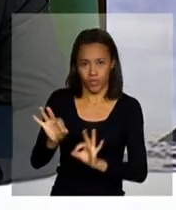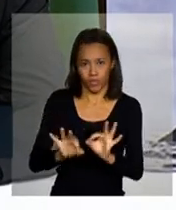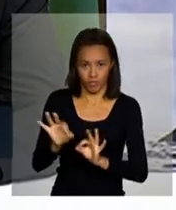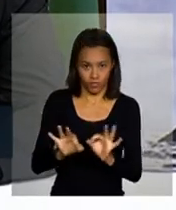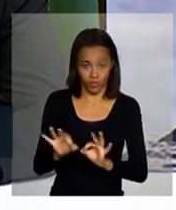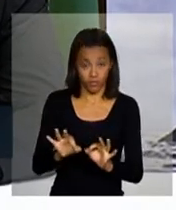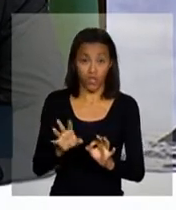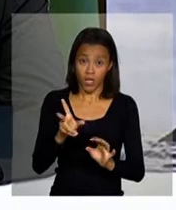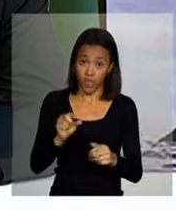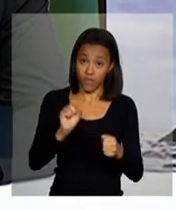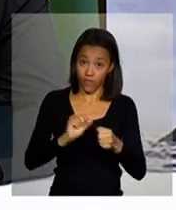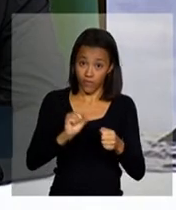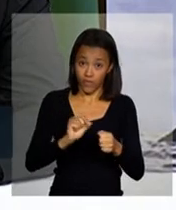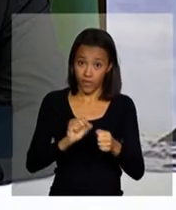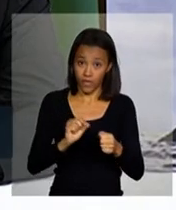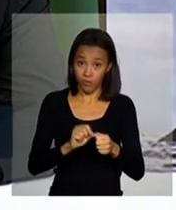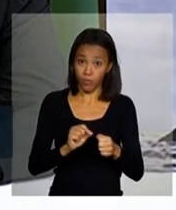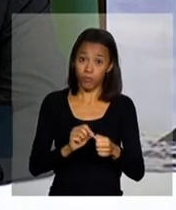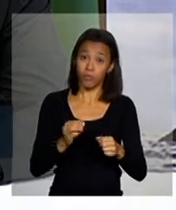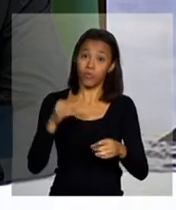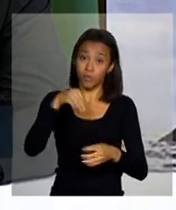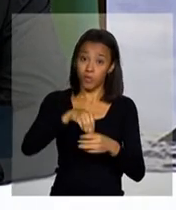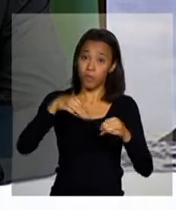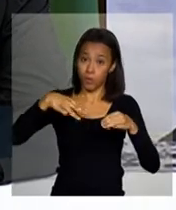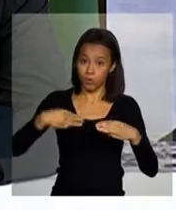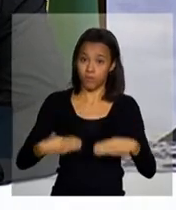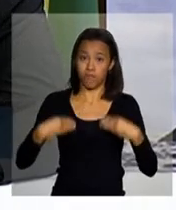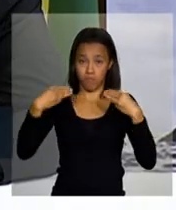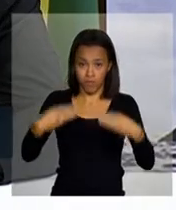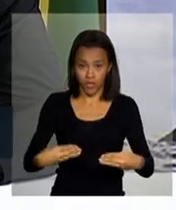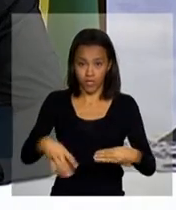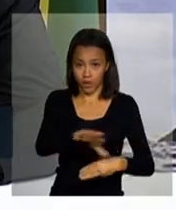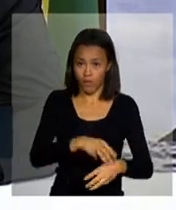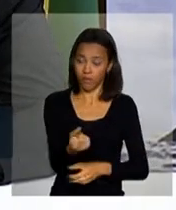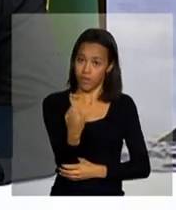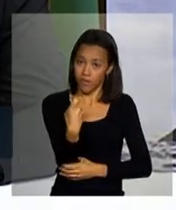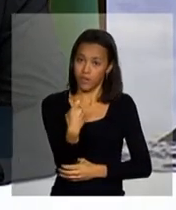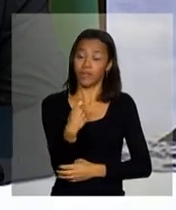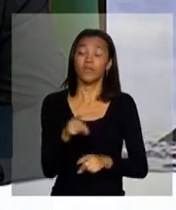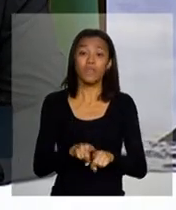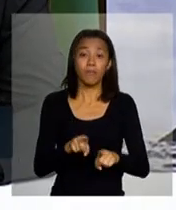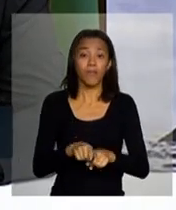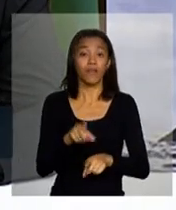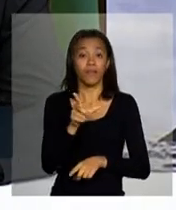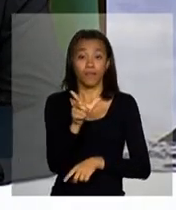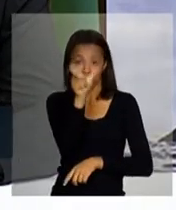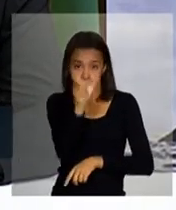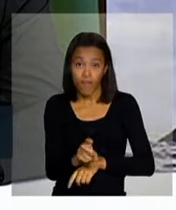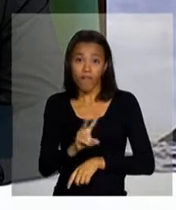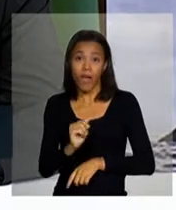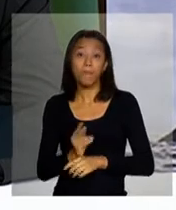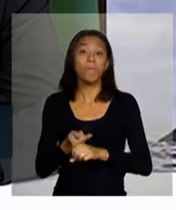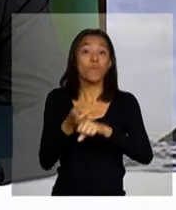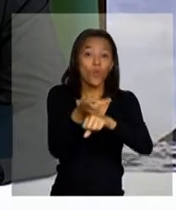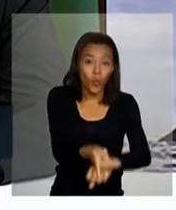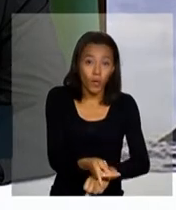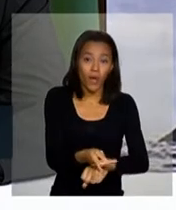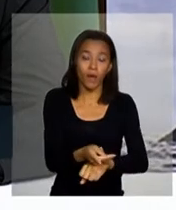um projetinho elaborado no Ministério da Pesca. E ele vai procurar também um assistente